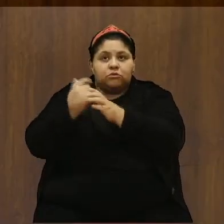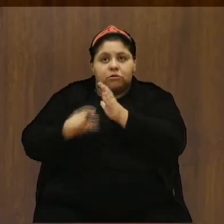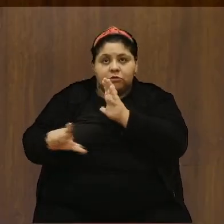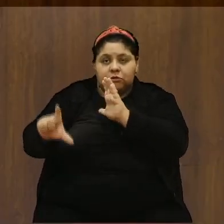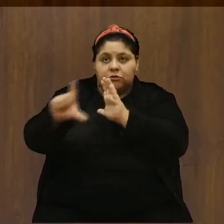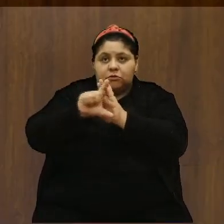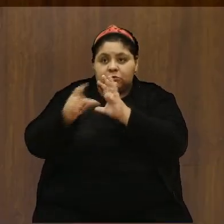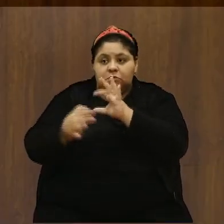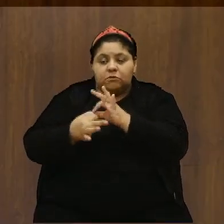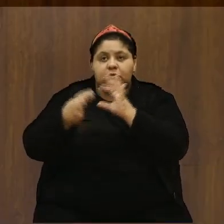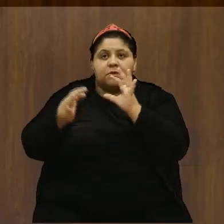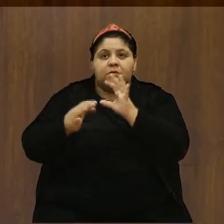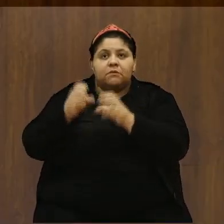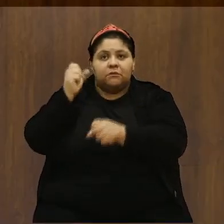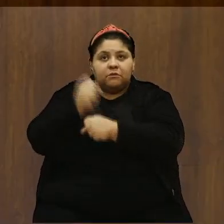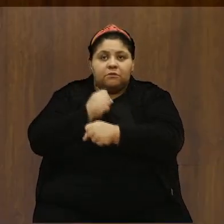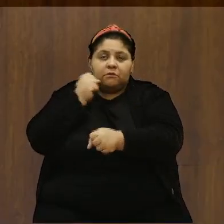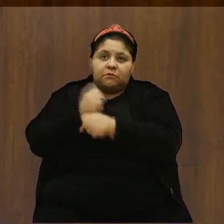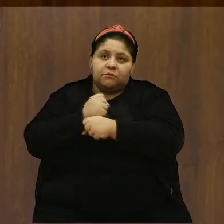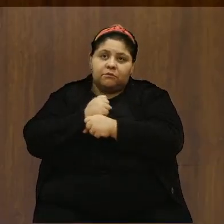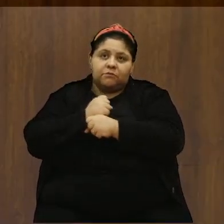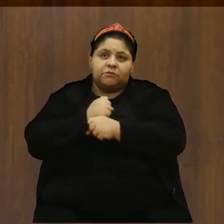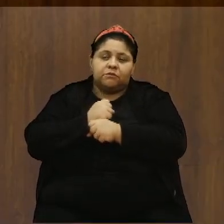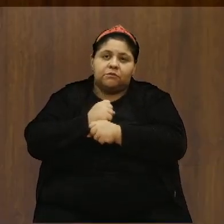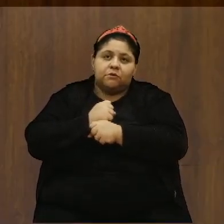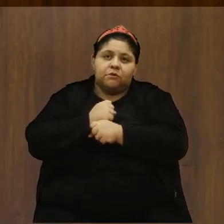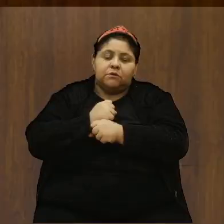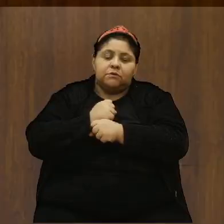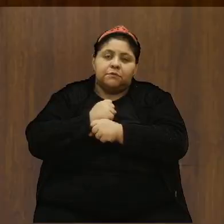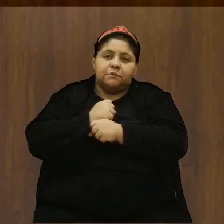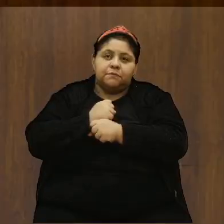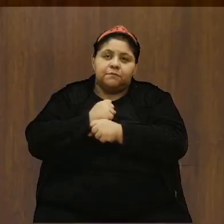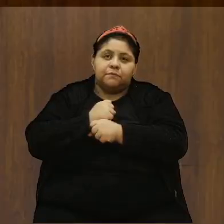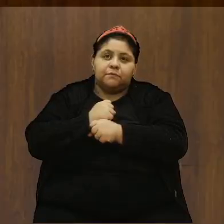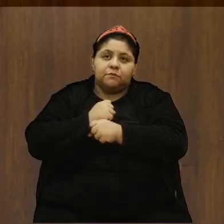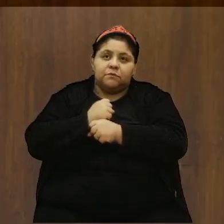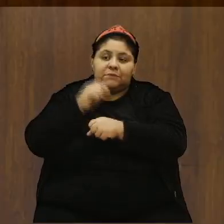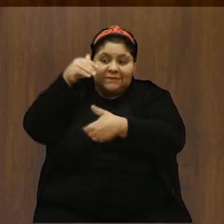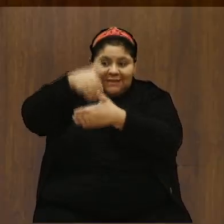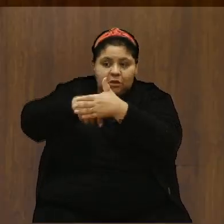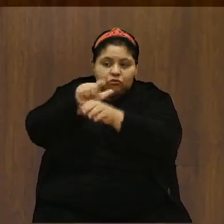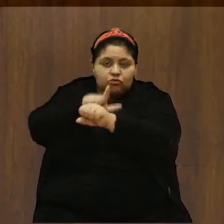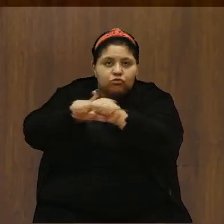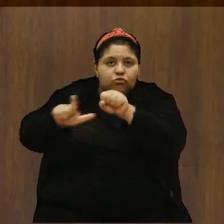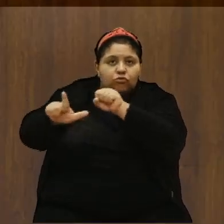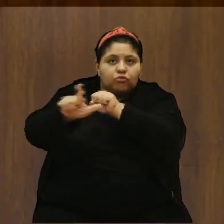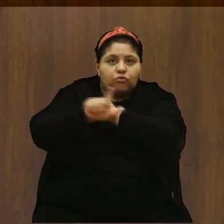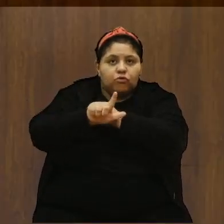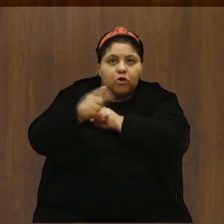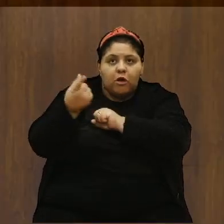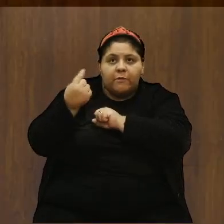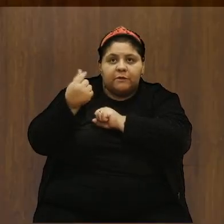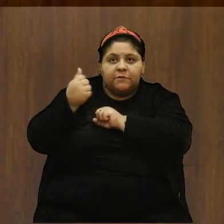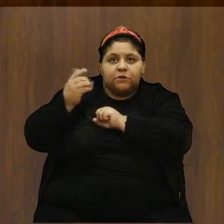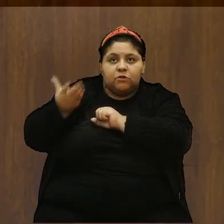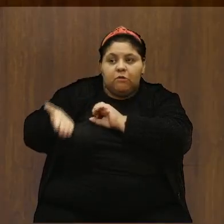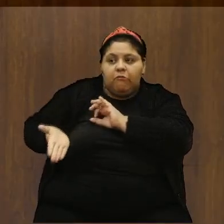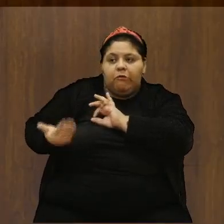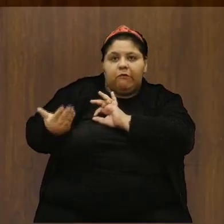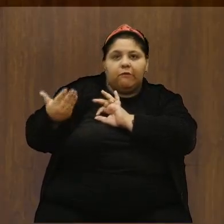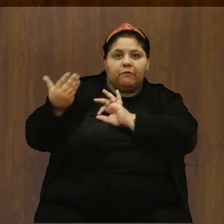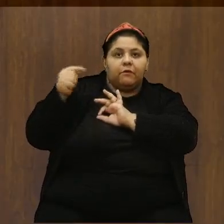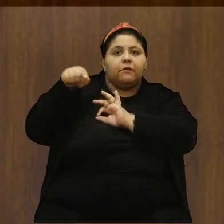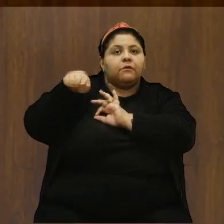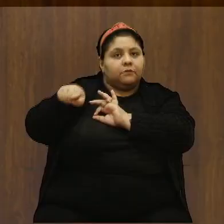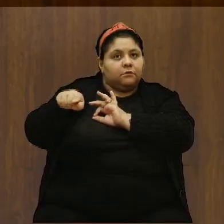autorizava a construção vereador. Que autorizava a construção de um loteamento. para deixar os ricos mais ricos. Isso nós